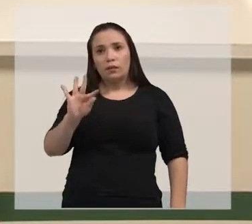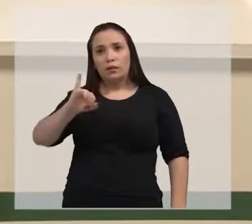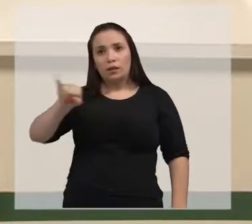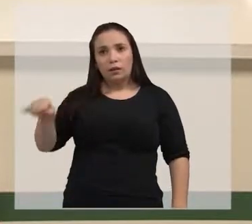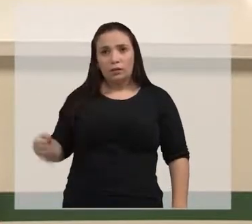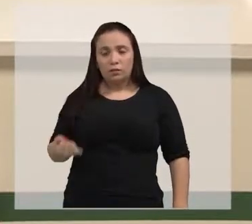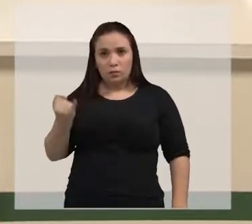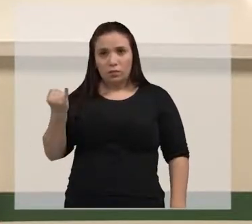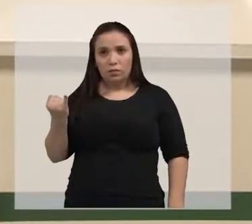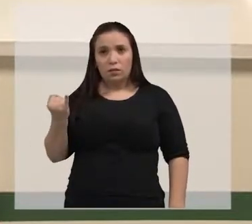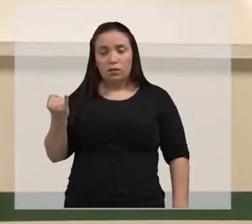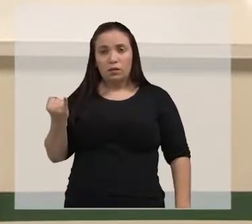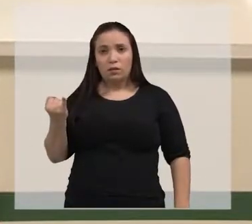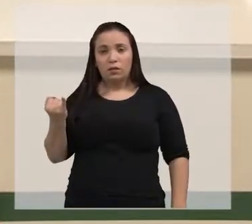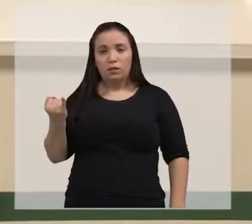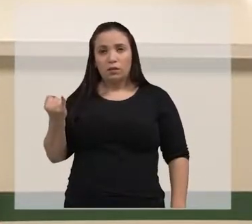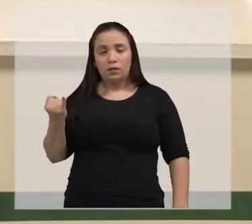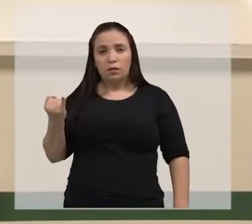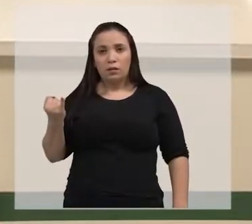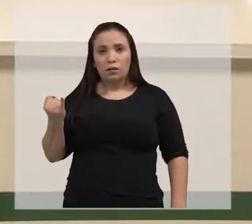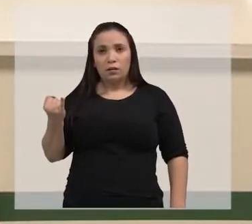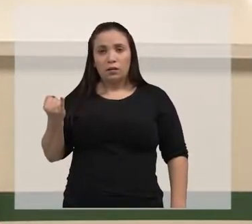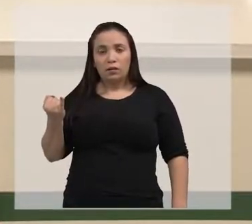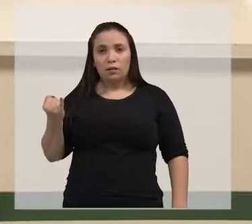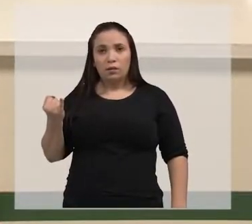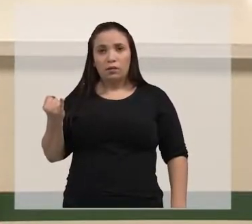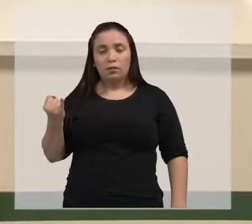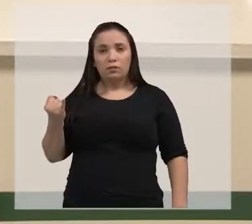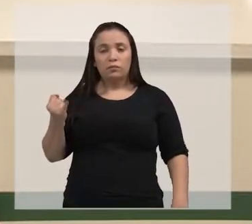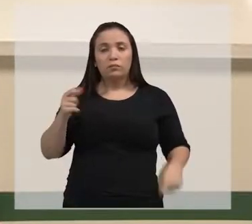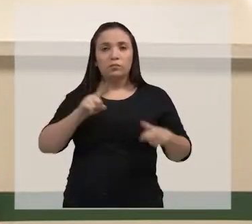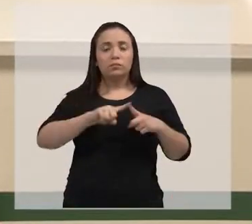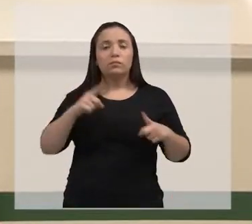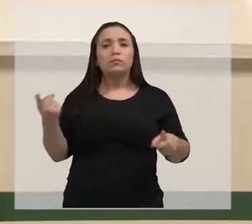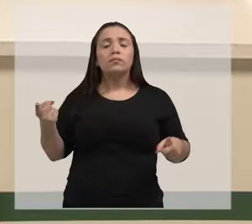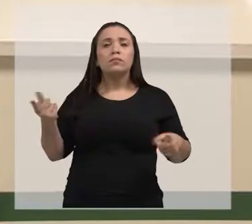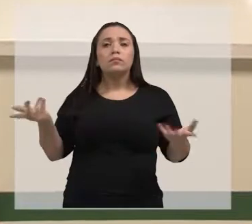STJ. Aí, depois, quem negou Nove. o 9... 6.